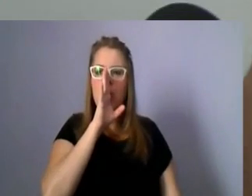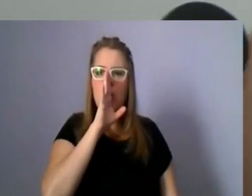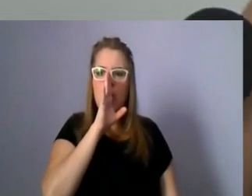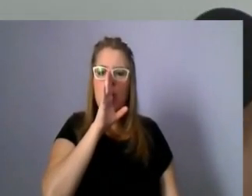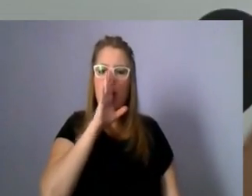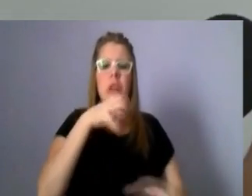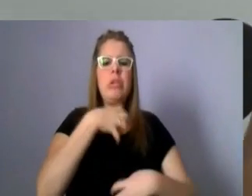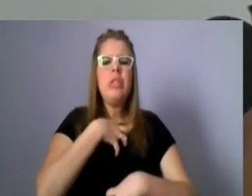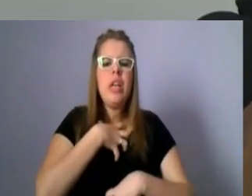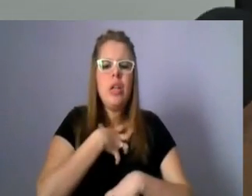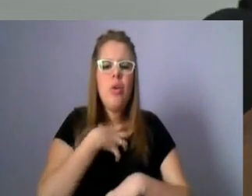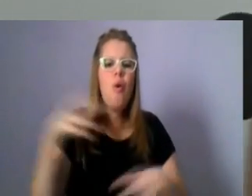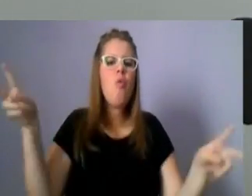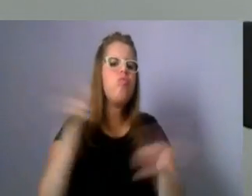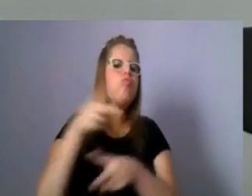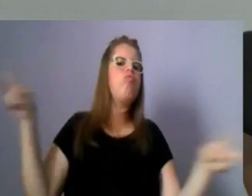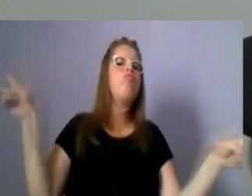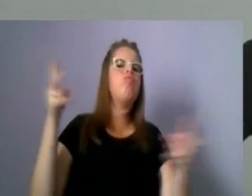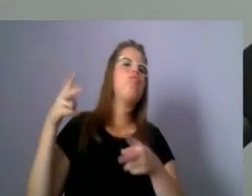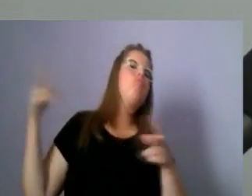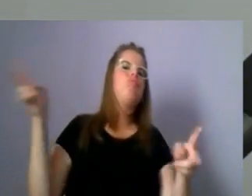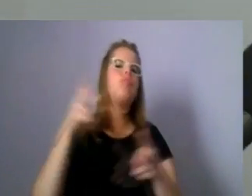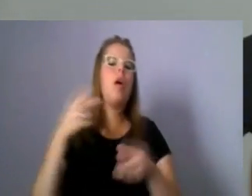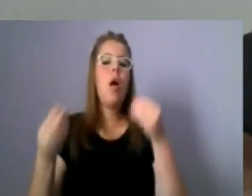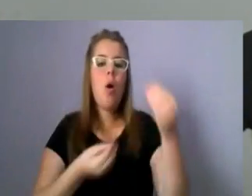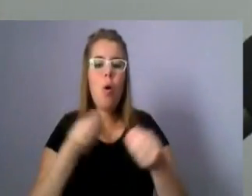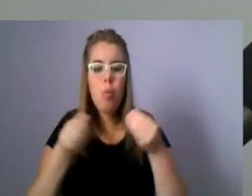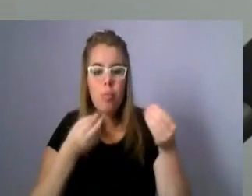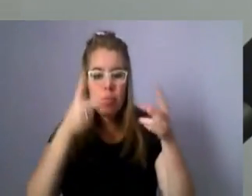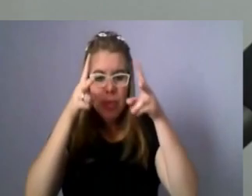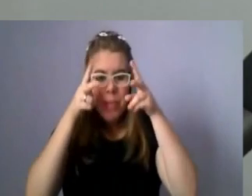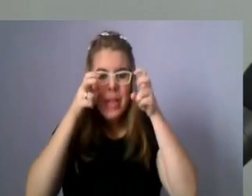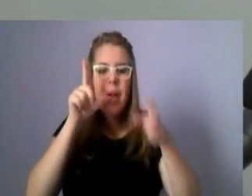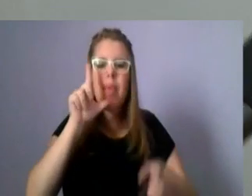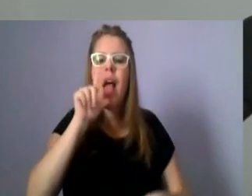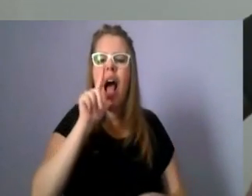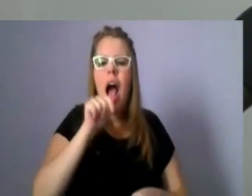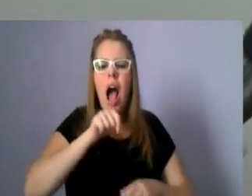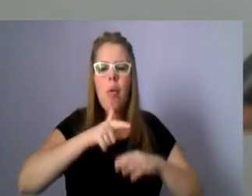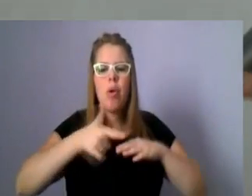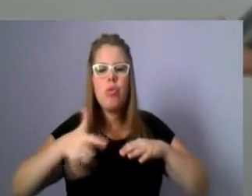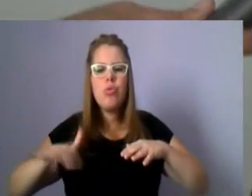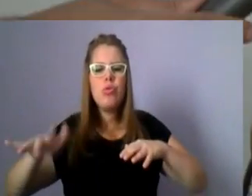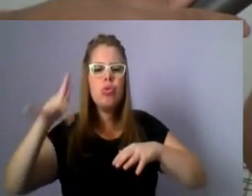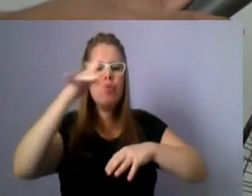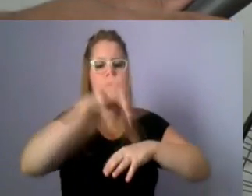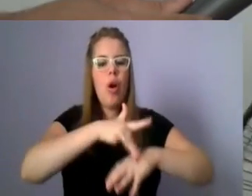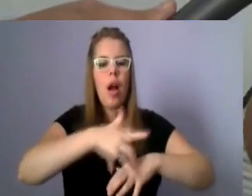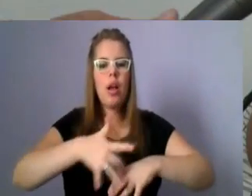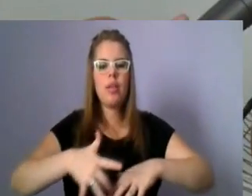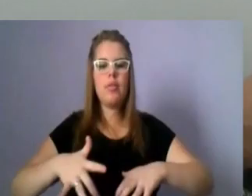vejo? E como eu sinto o vento batendo? Como eu percebo a água tocando?